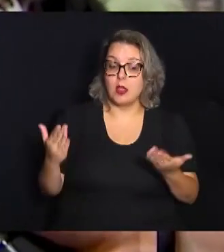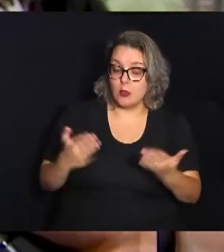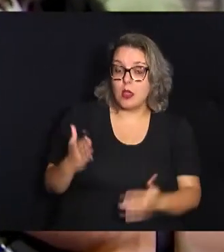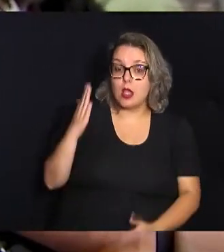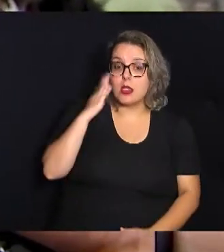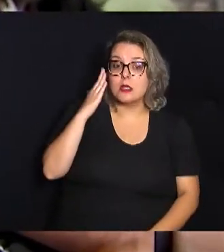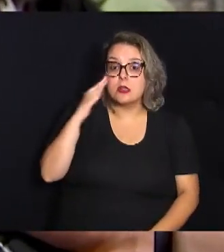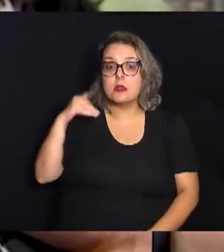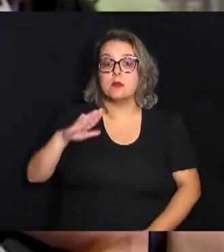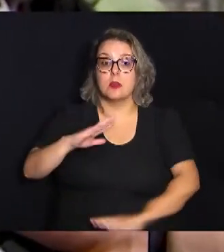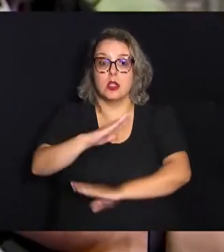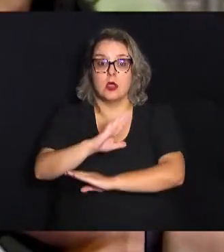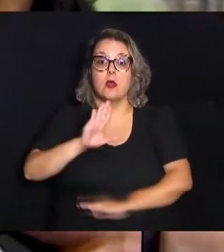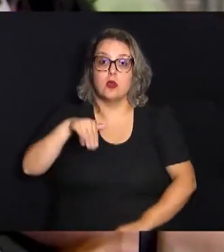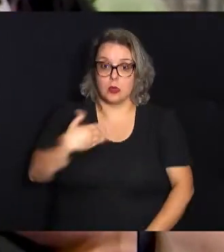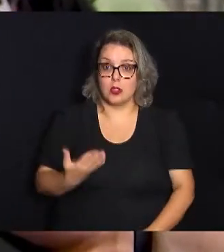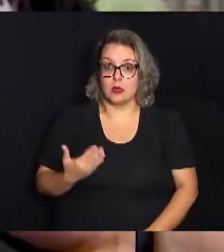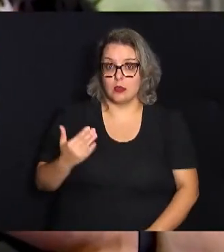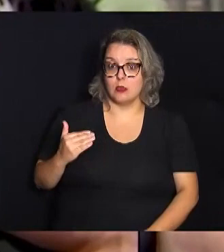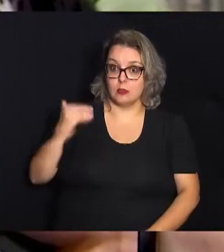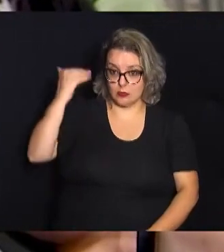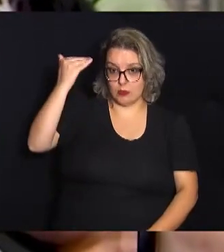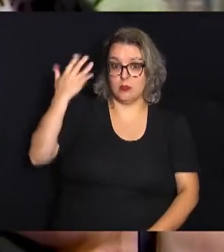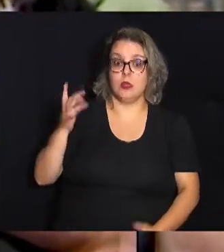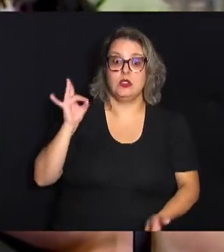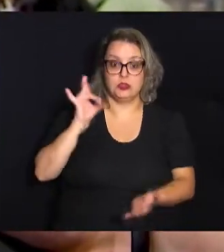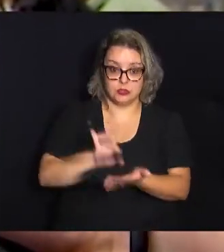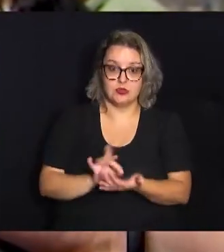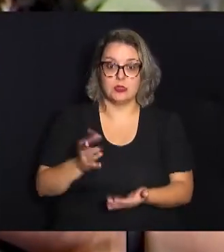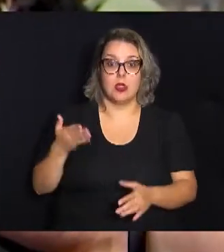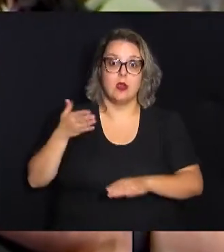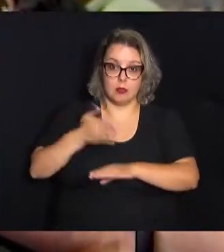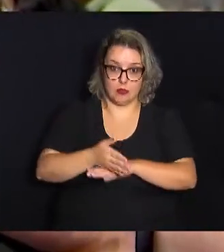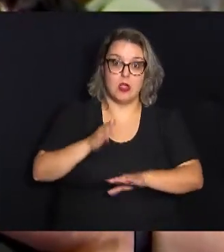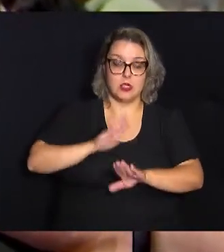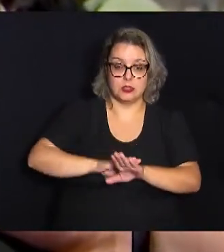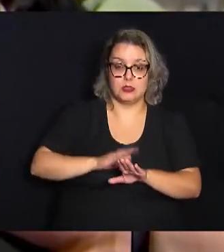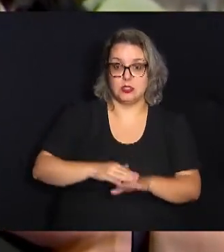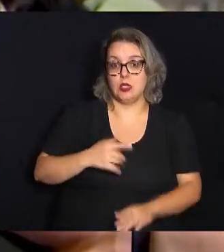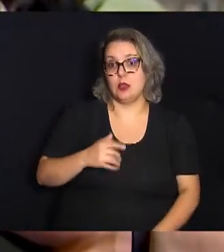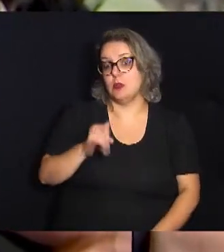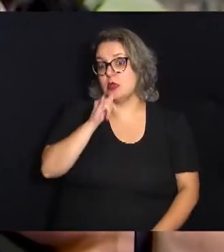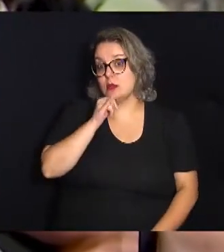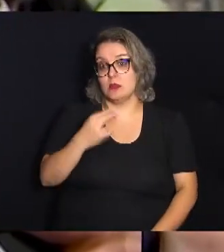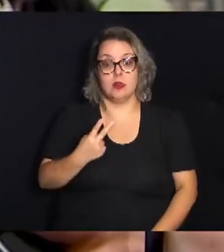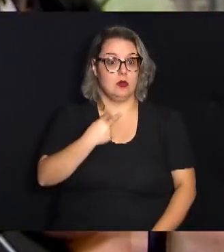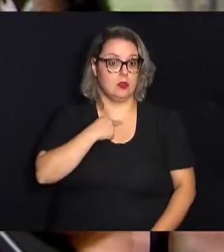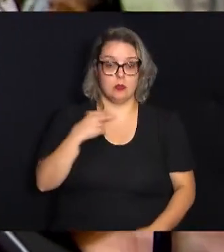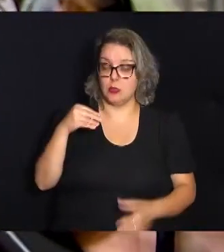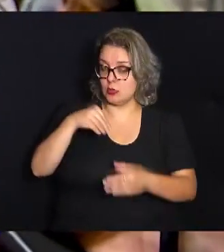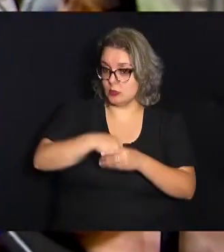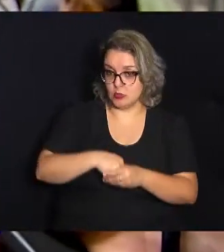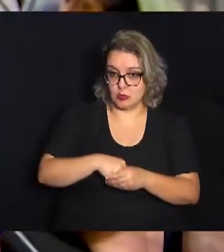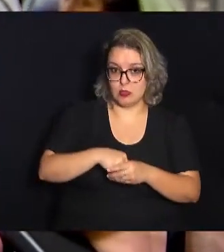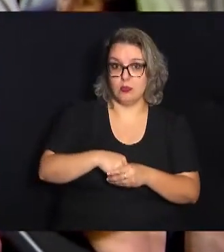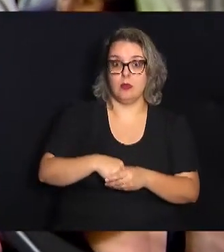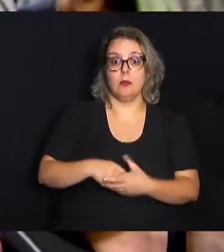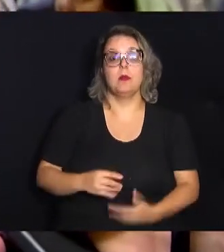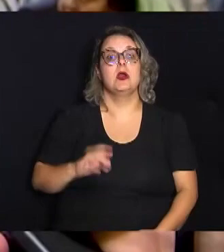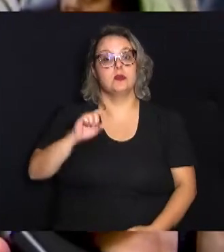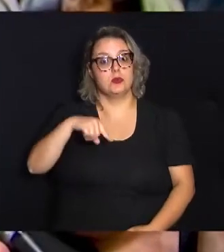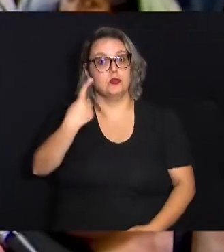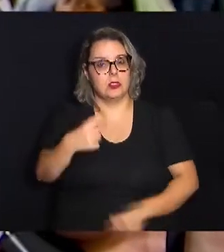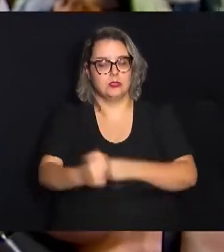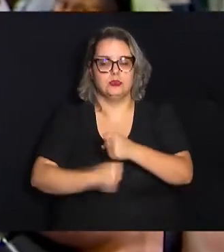sobre a Câmara, que quando a gente pudesse crescer e, de fato, participar ativamente. Eu, por exemplo, ainda não posso votar, mas no ano que vem eu já vou conseguir.